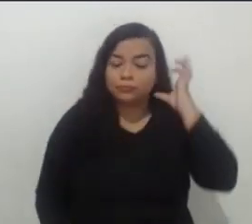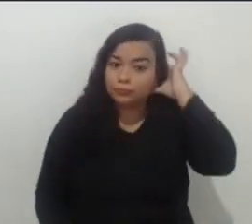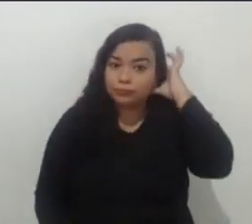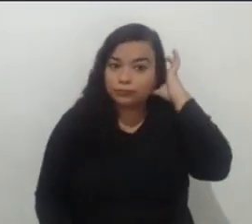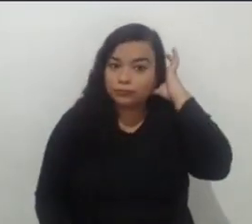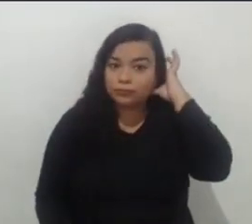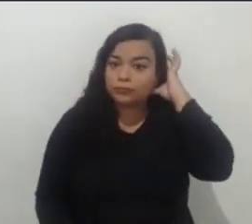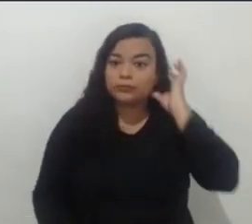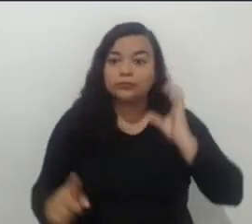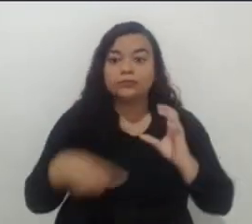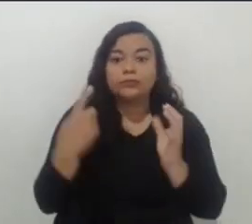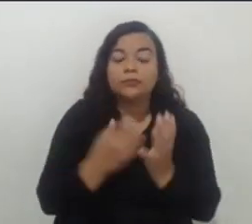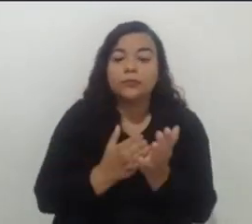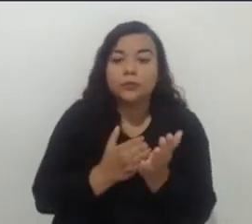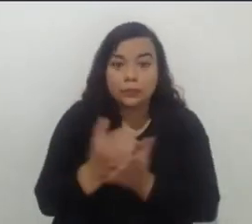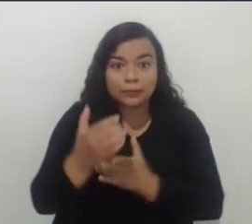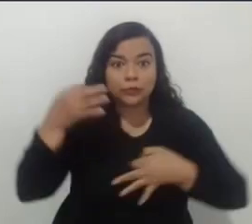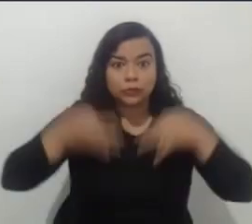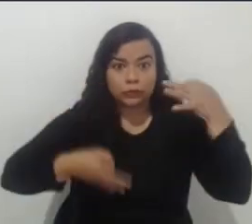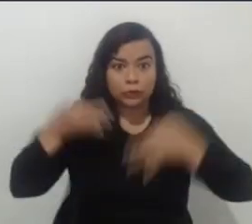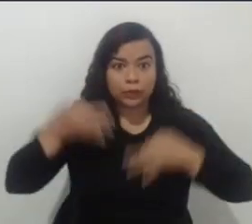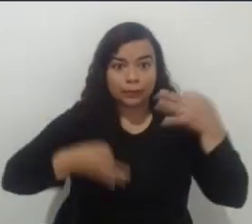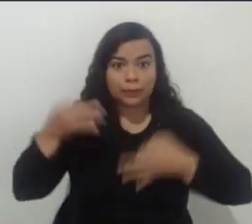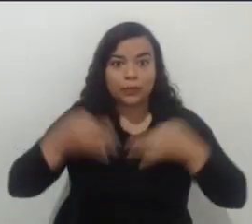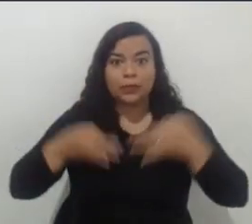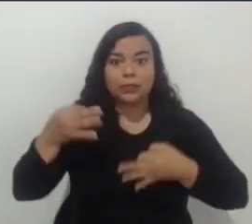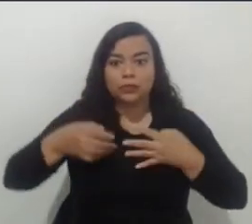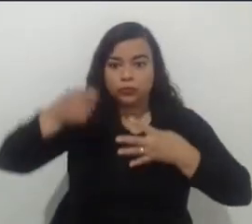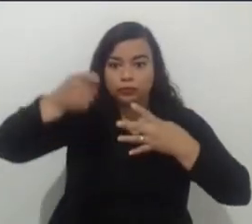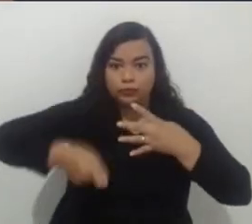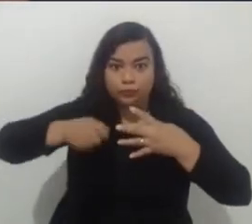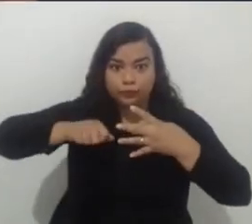Iniciamos, portanto, os julgamentos jurisdicionais.